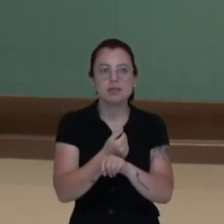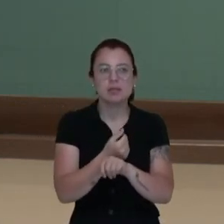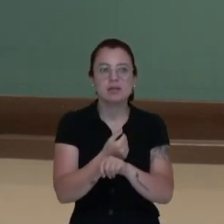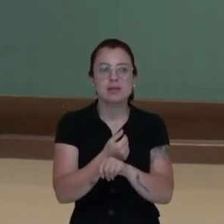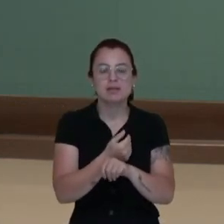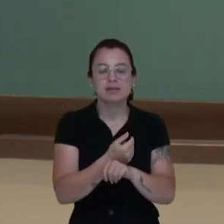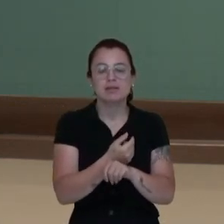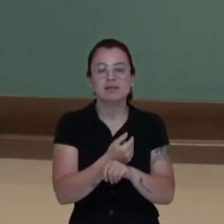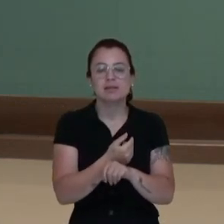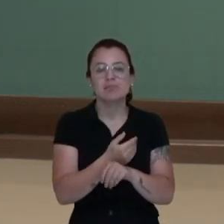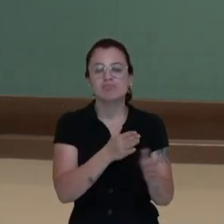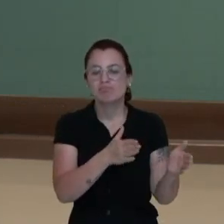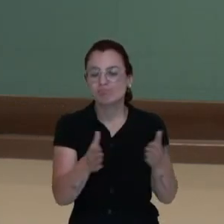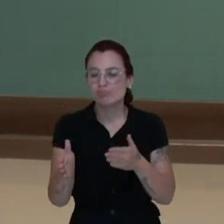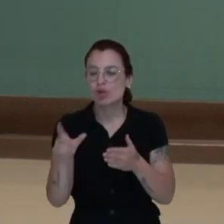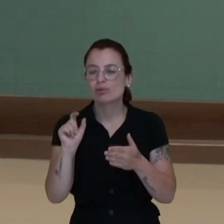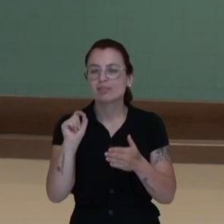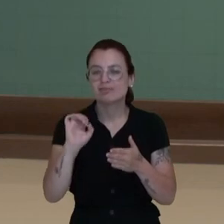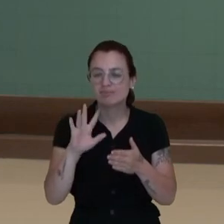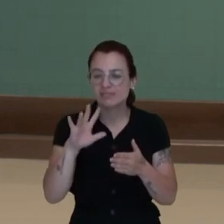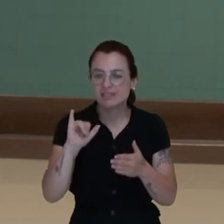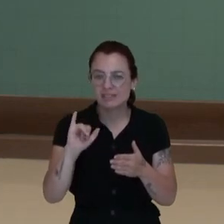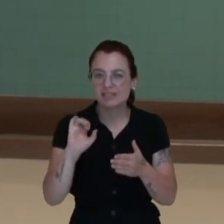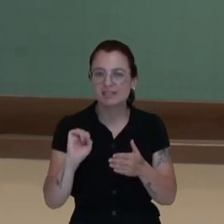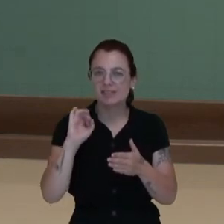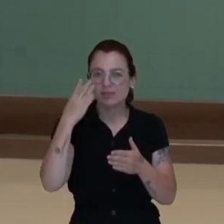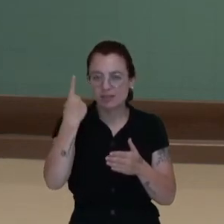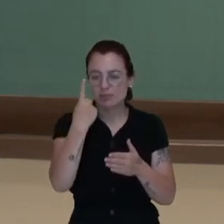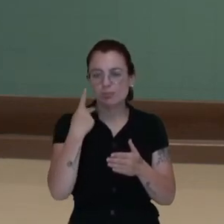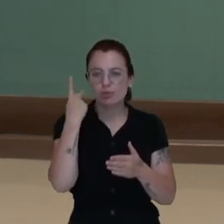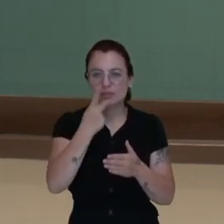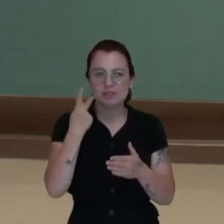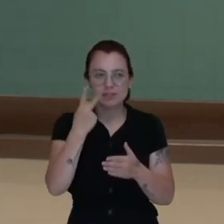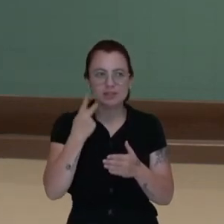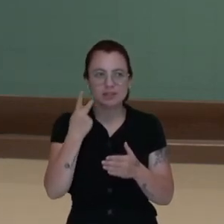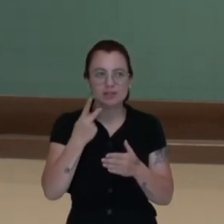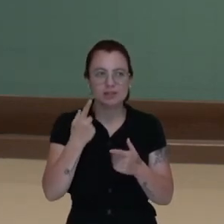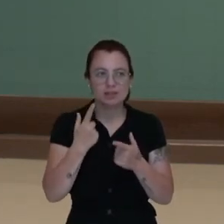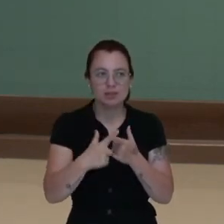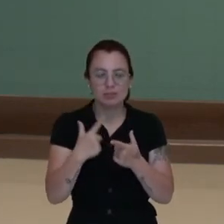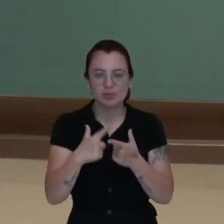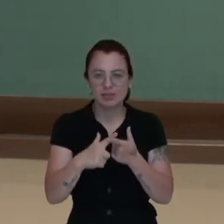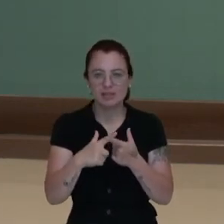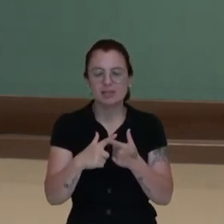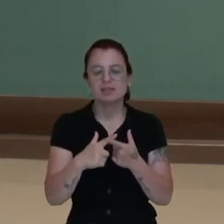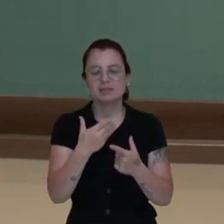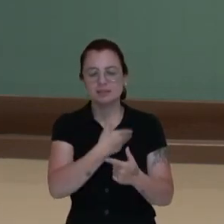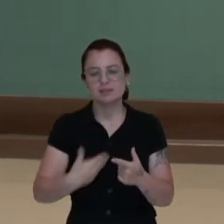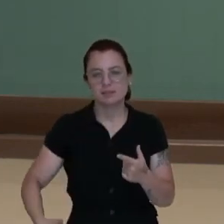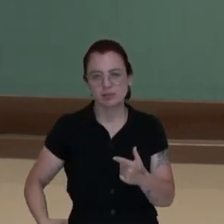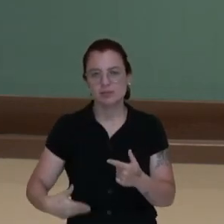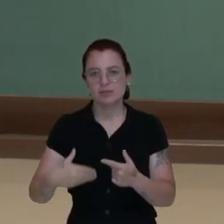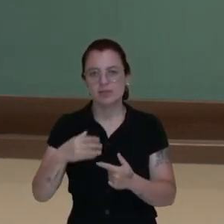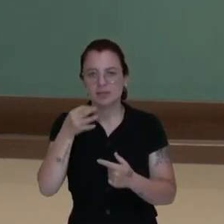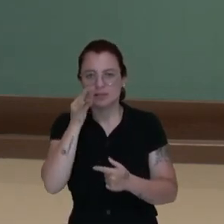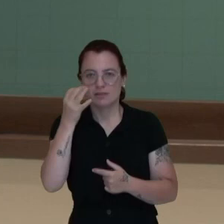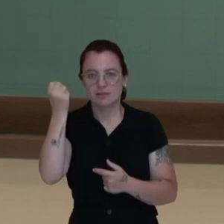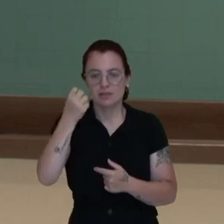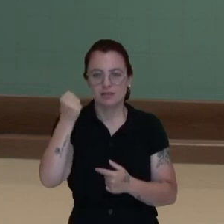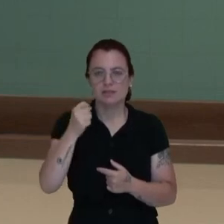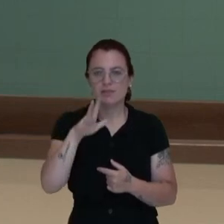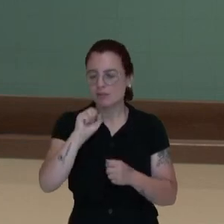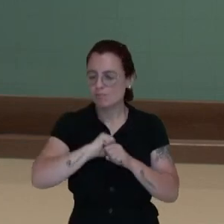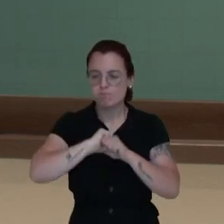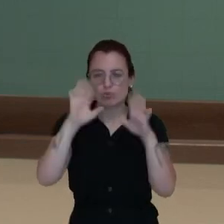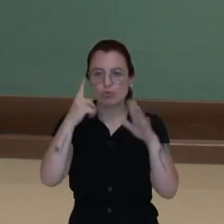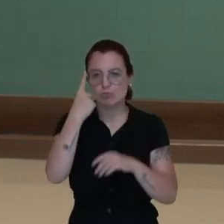meio a tudo isso a gente vai ver que em uma situação política, por causa da República do Café com Leite, vai estourar aí